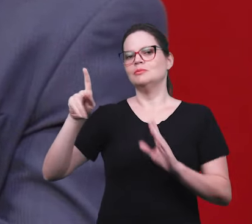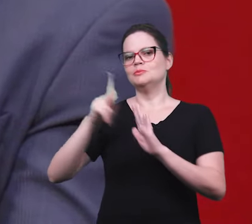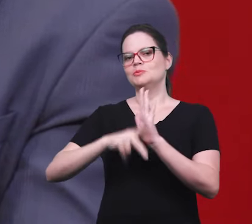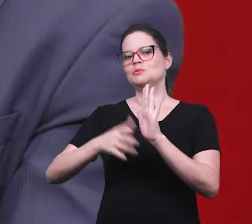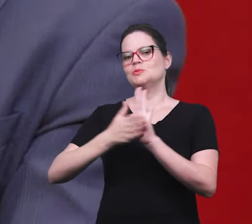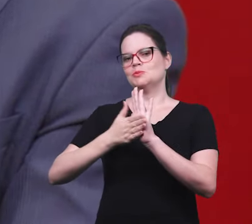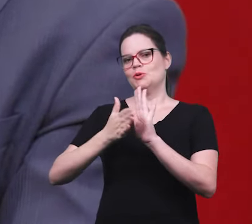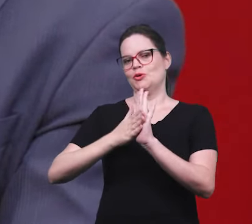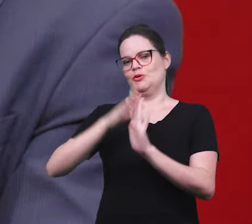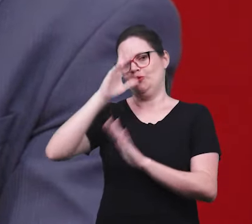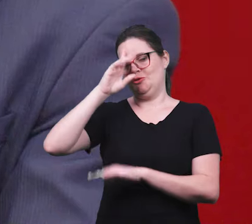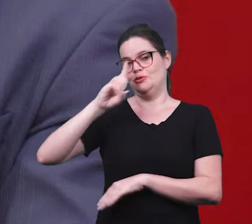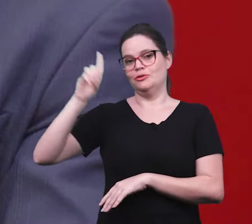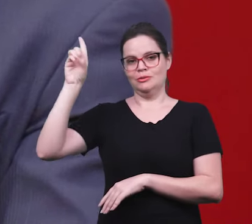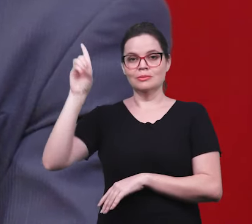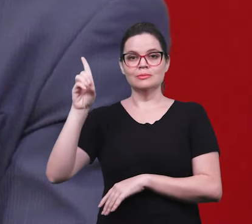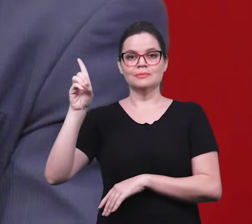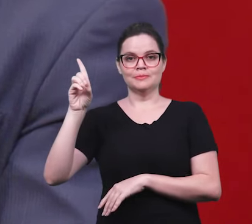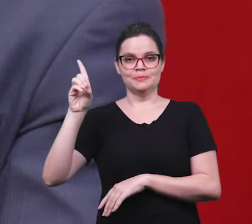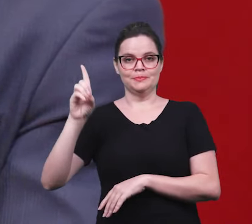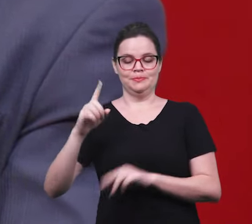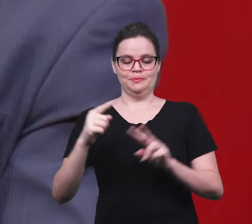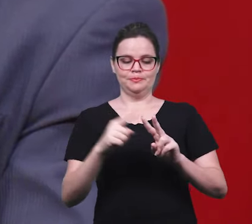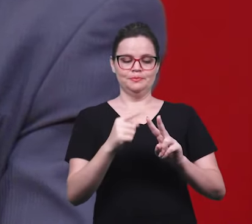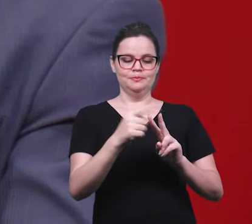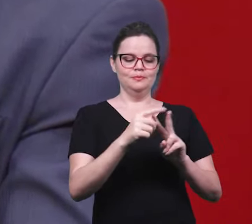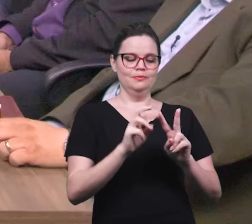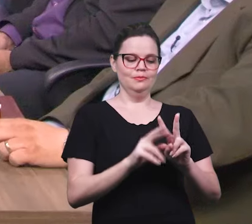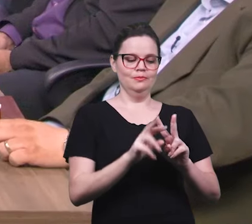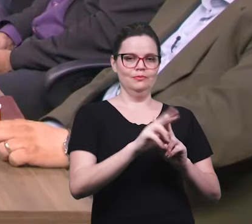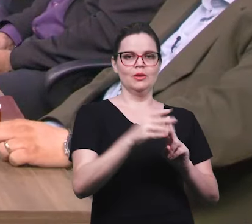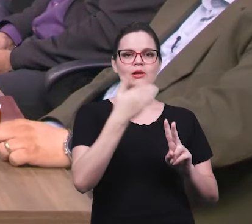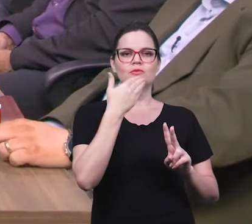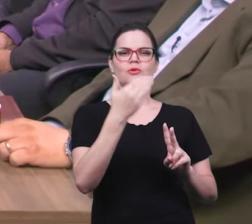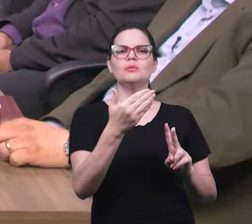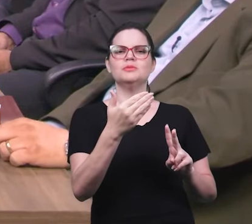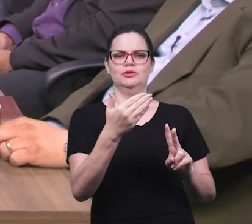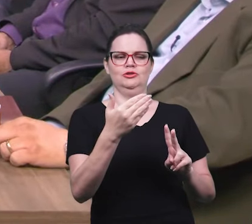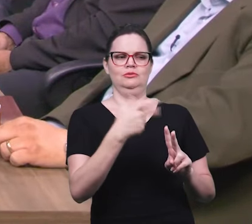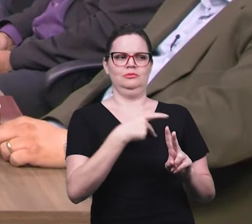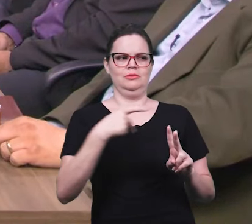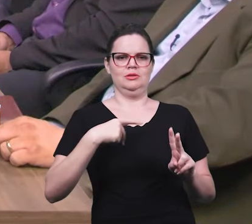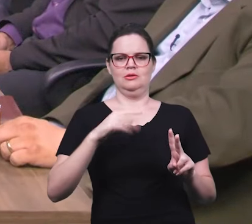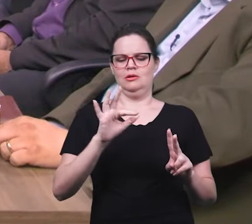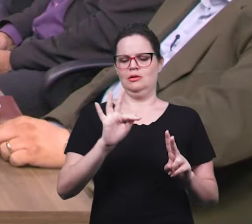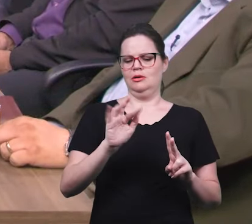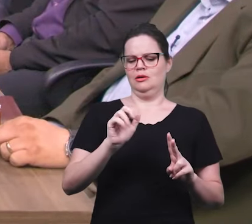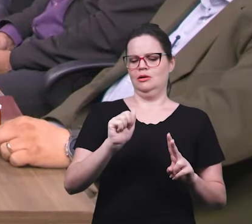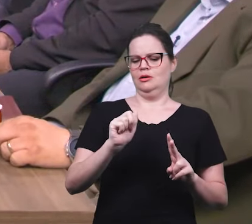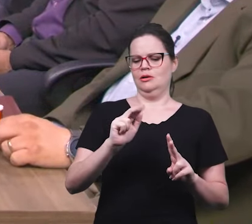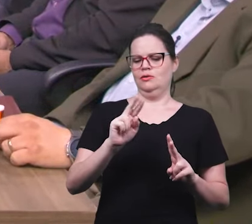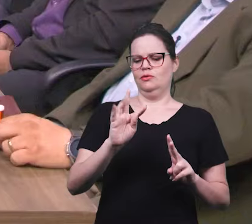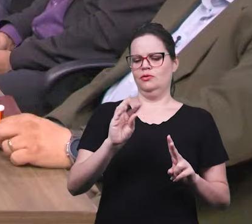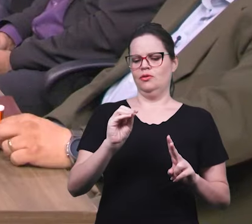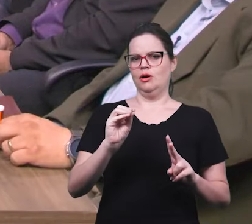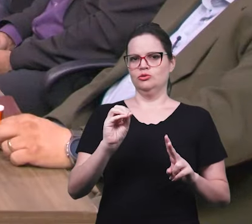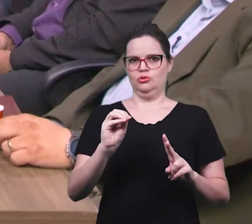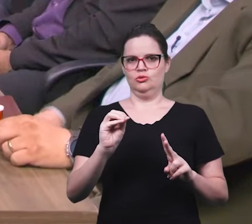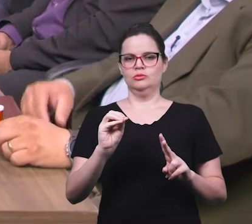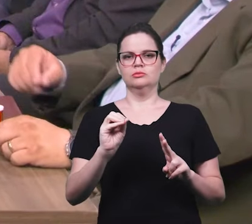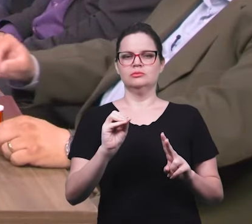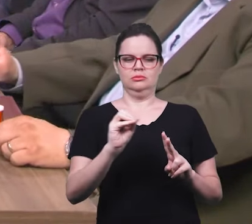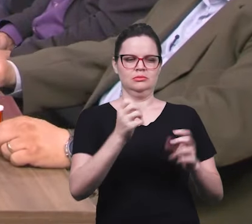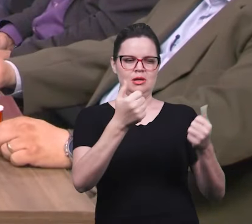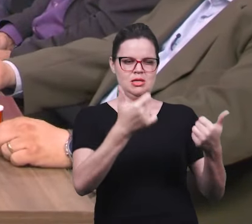Deus. Vou pedir aqui então ao Dr. Fausto que faça essa diferença, não é, entre a energia